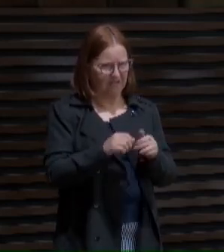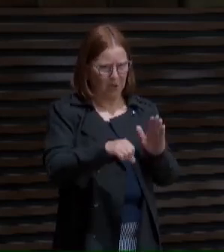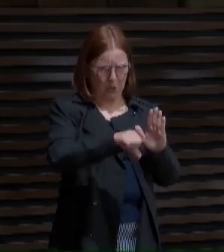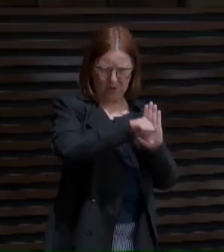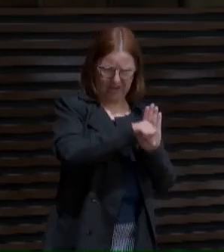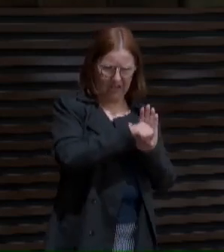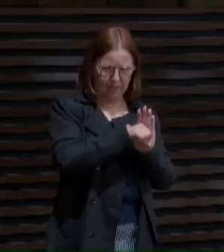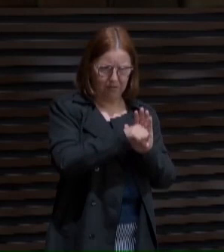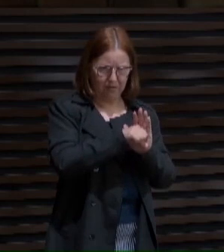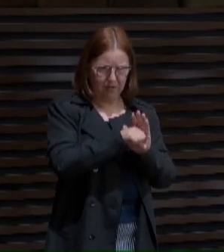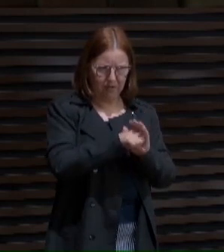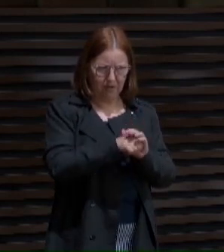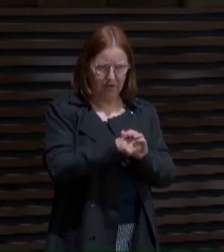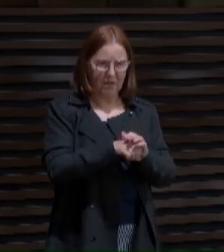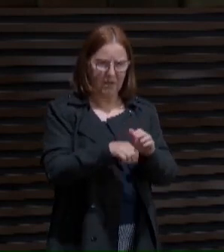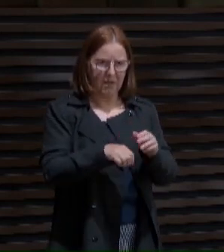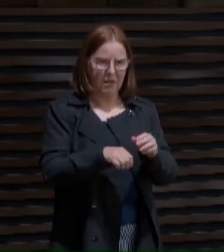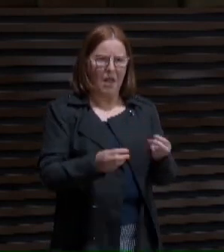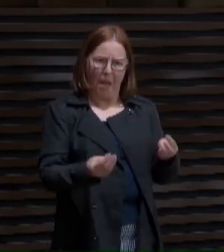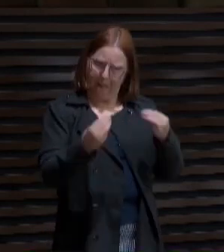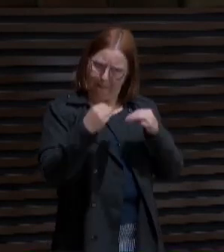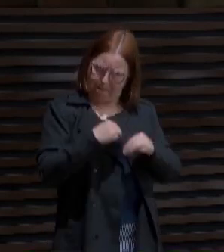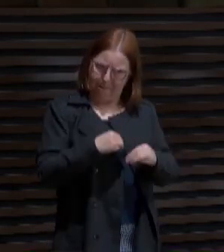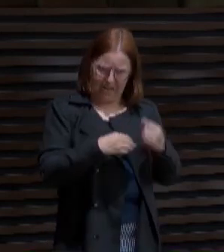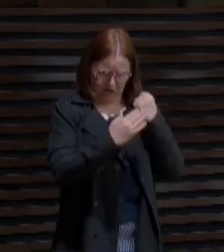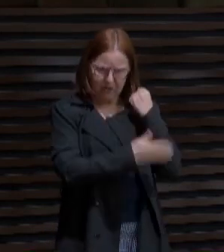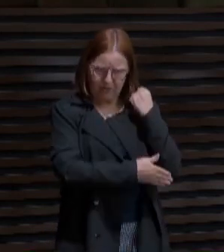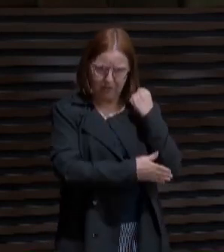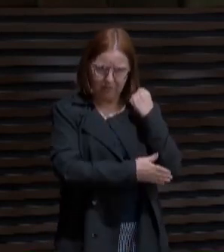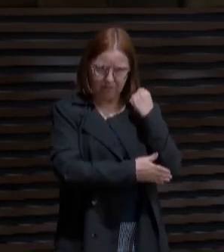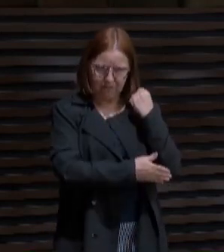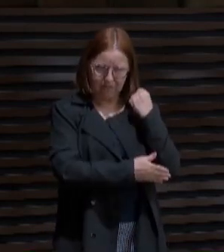Pelo menos é assim que funciona a lei.